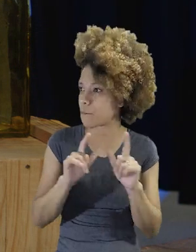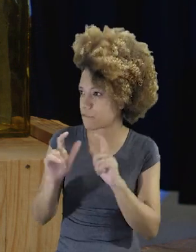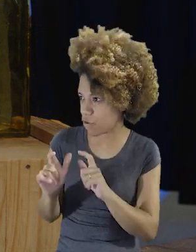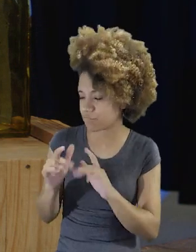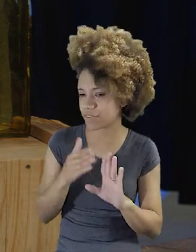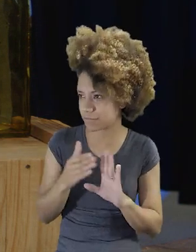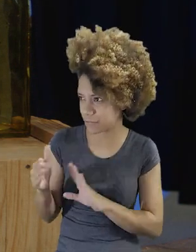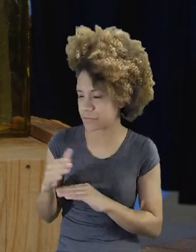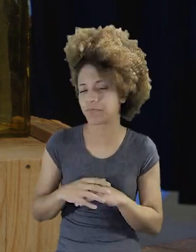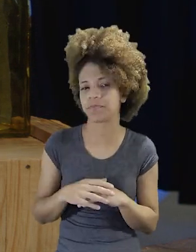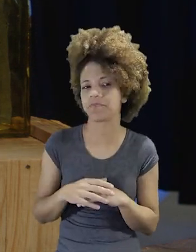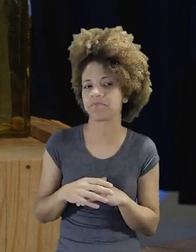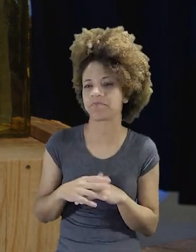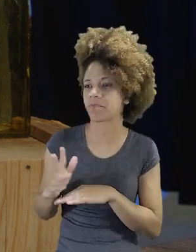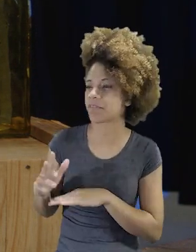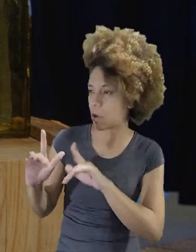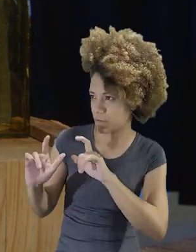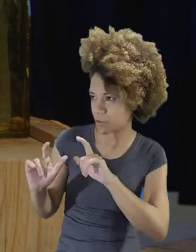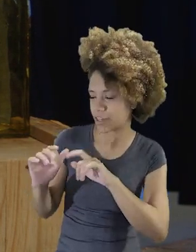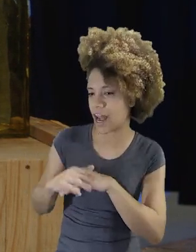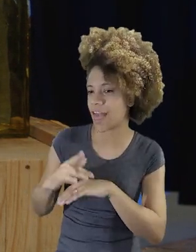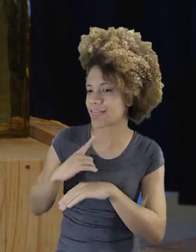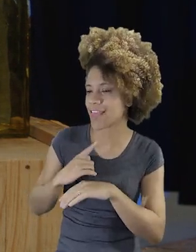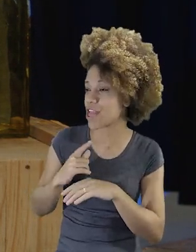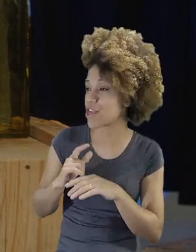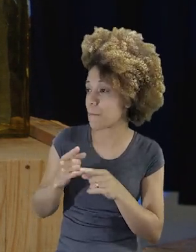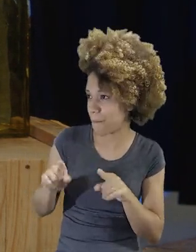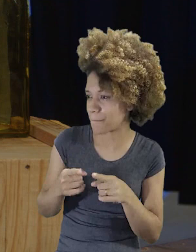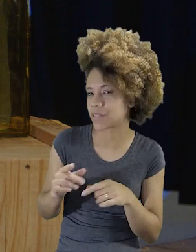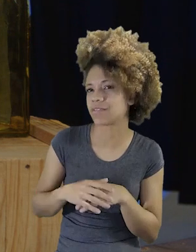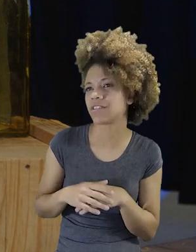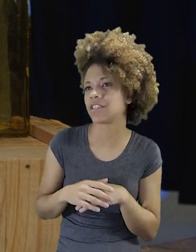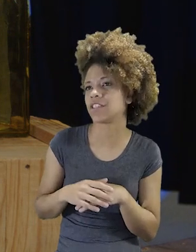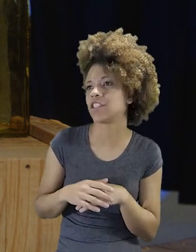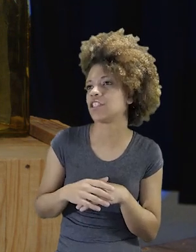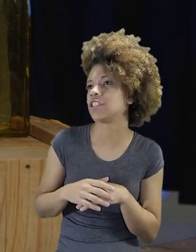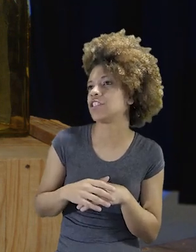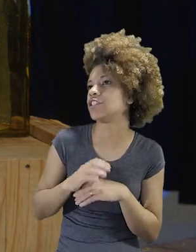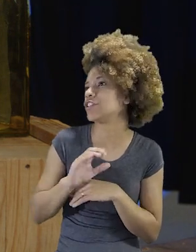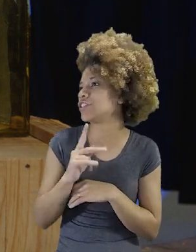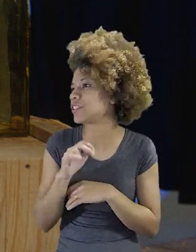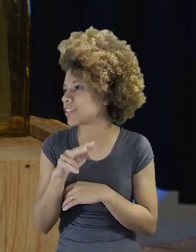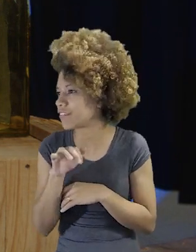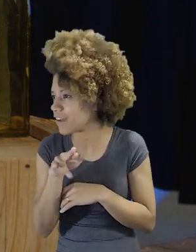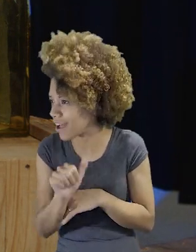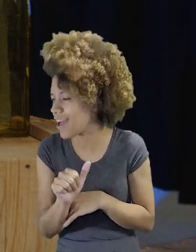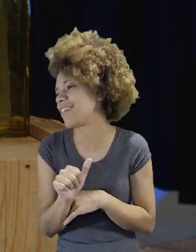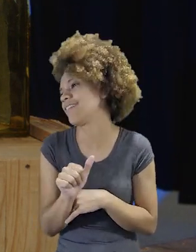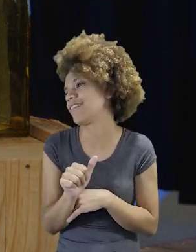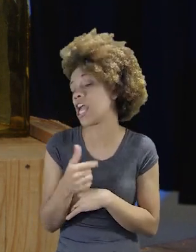dia uma uma foto dessa época dele que é ele com a ele que tem uma rima nesse diz que ele fala a me chegue é